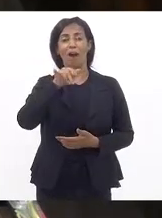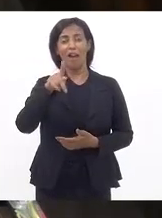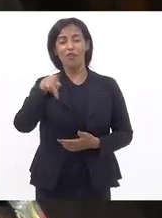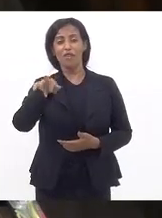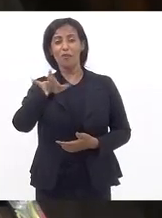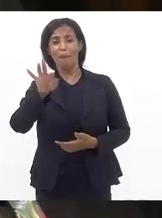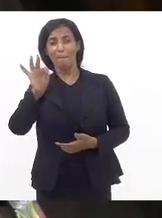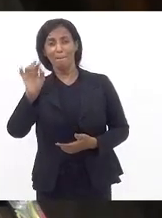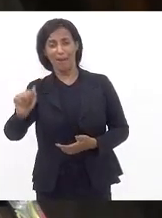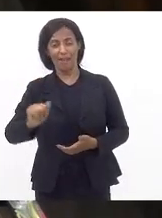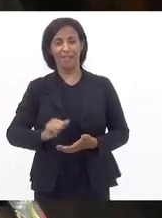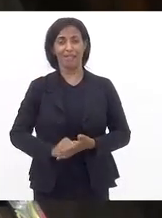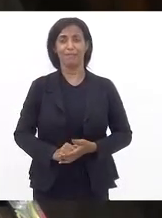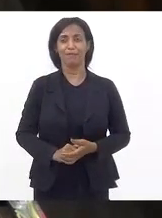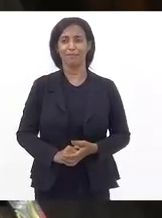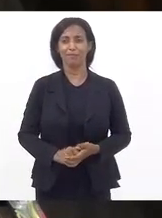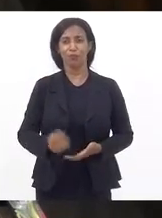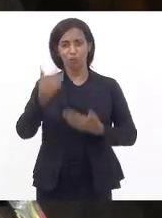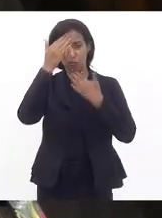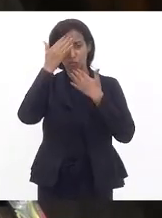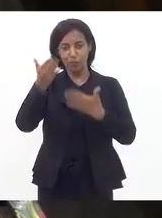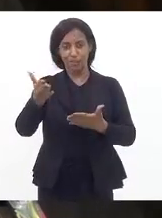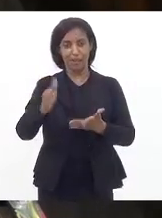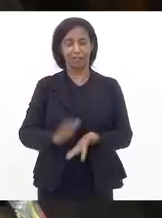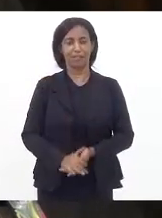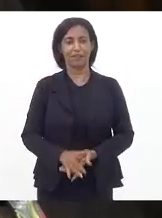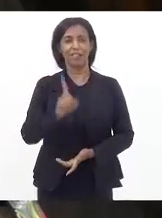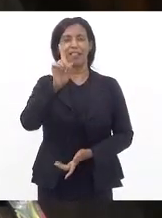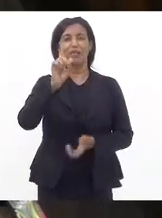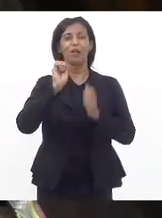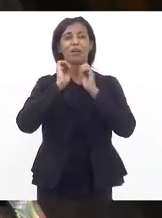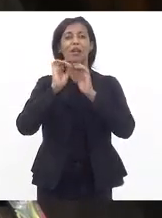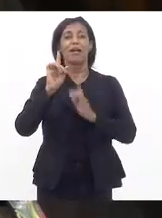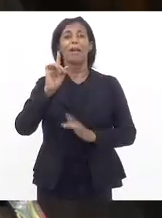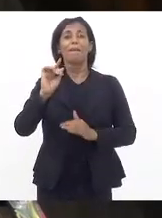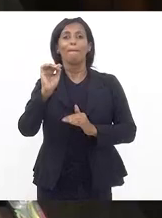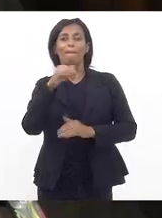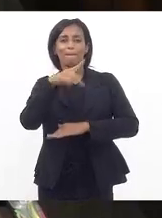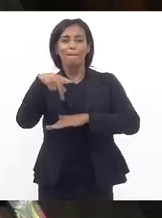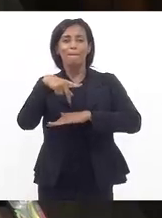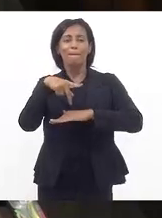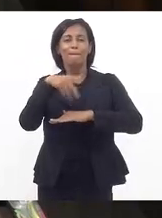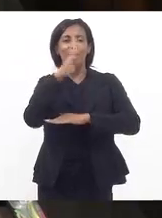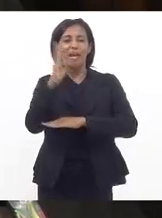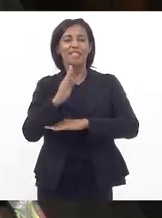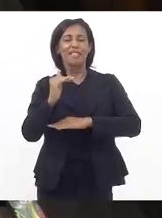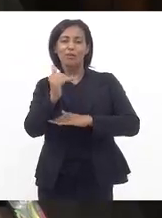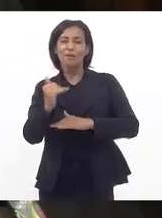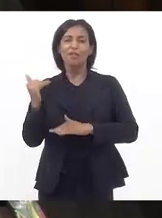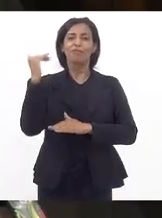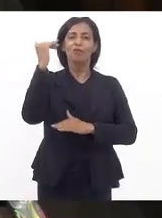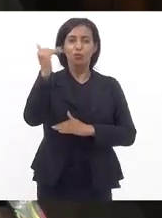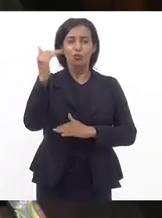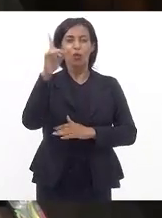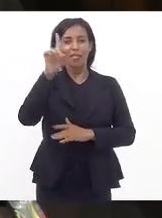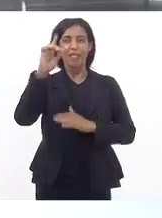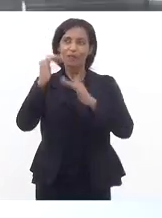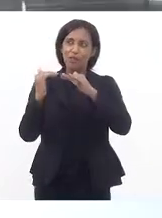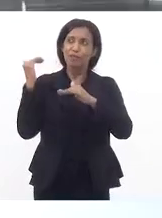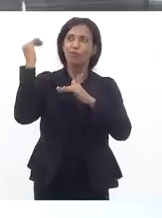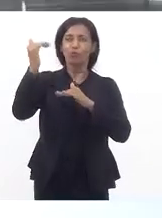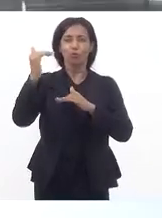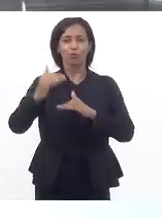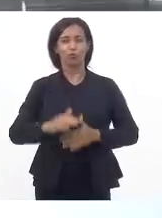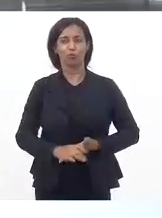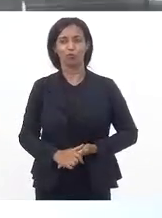parta vai para o raio que o parta Muito obrigado Deus abençoe Brasil acima de tudo e Deus acima de todos